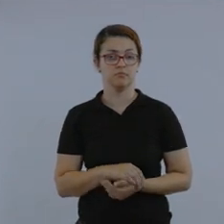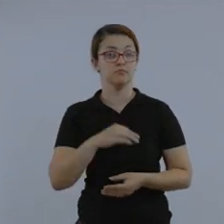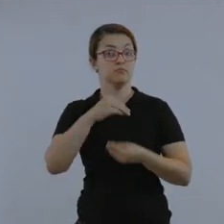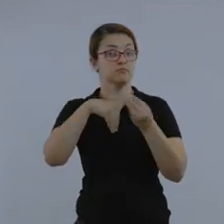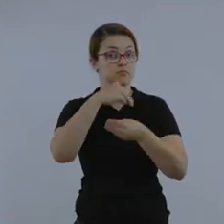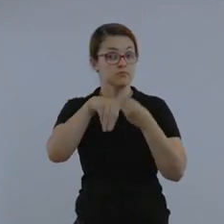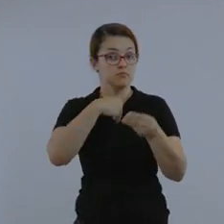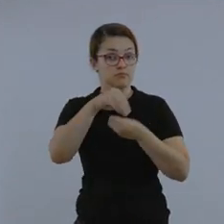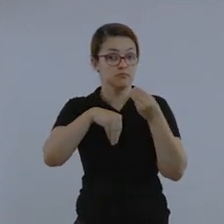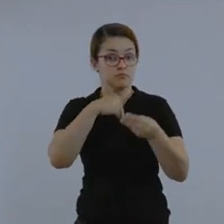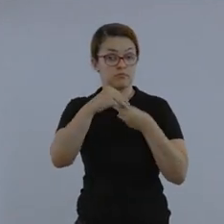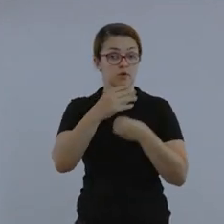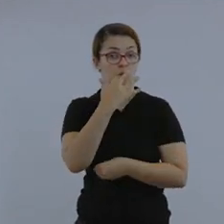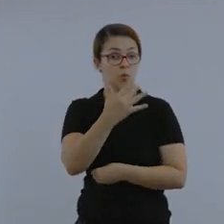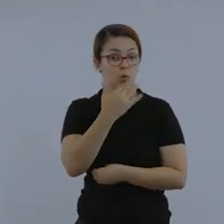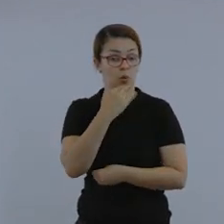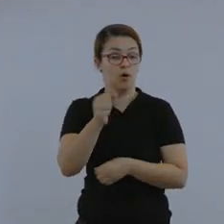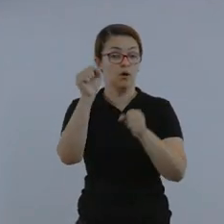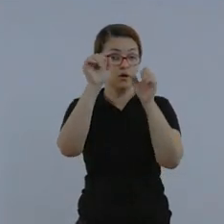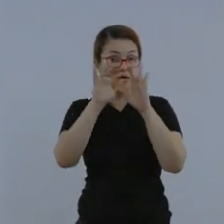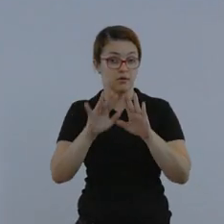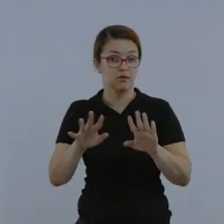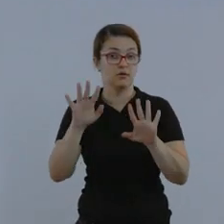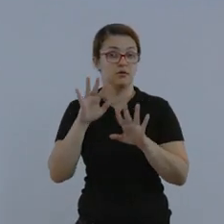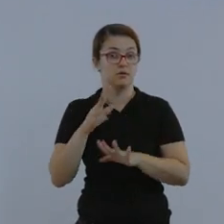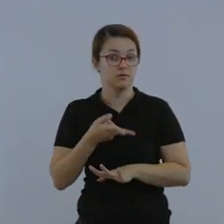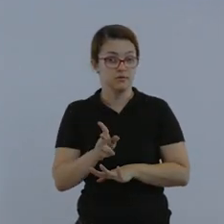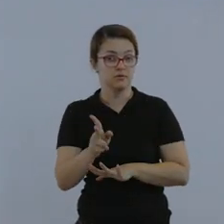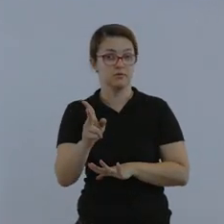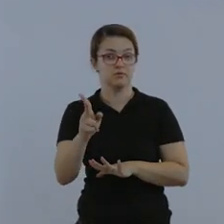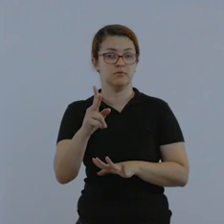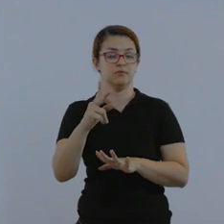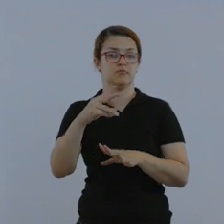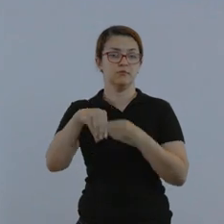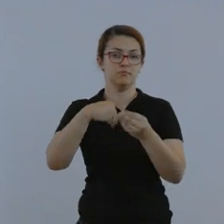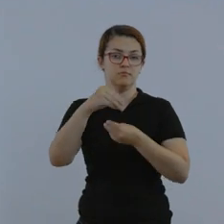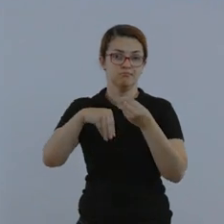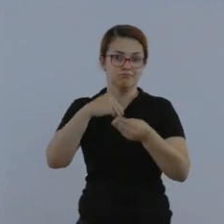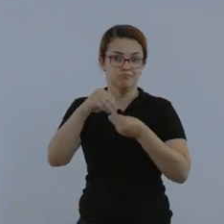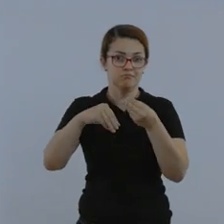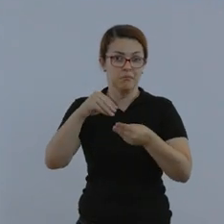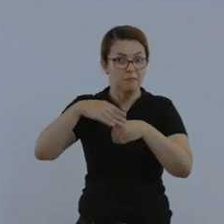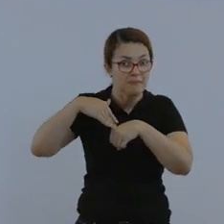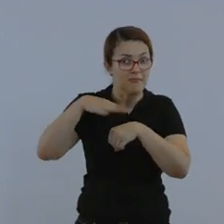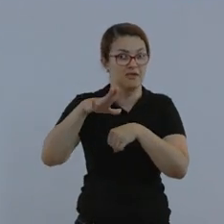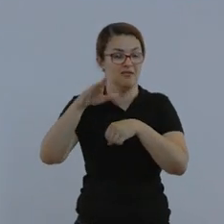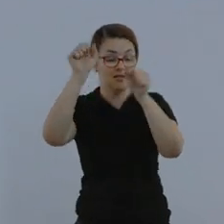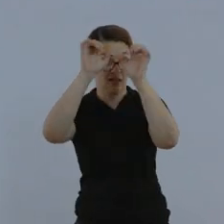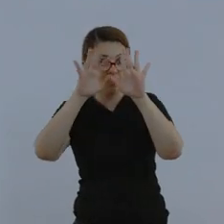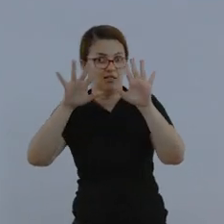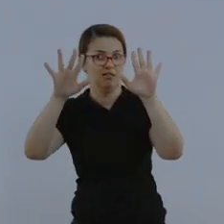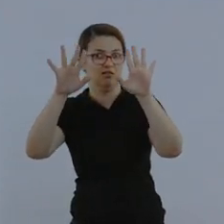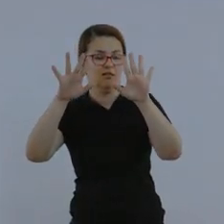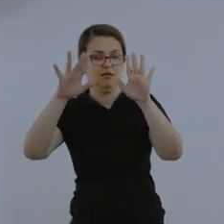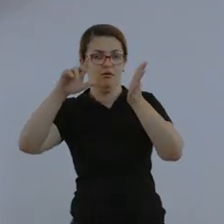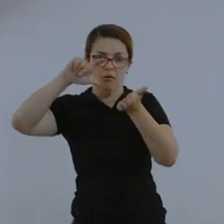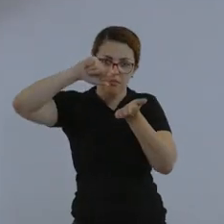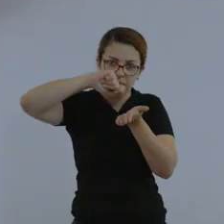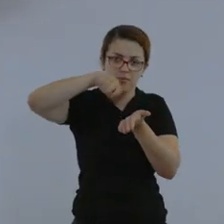Quando você for criar cores claras, é bom você sempre trabalhar com a quantidade maior de cor clara do que a cor escura.